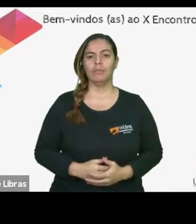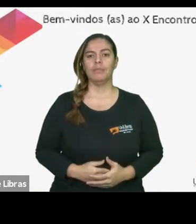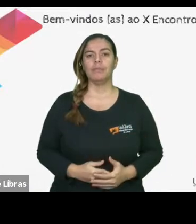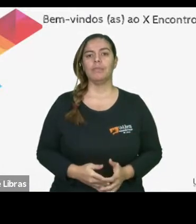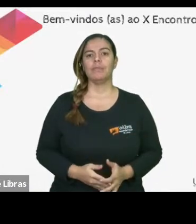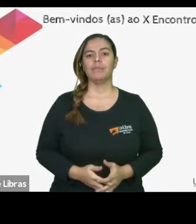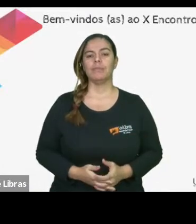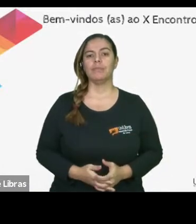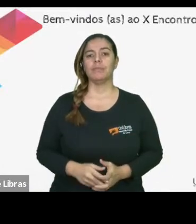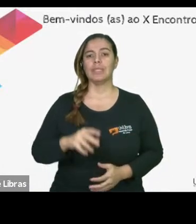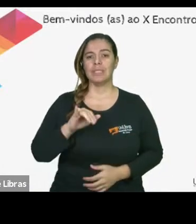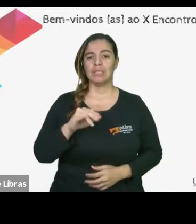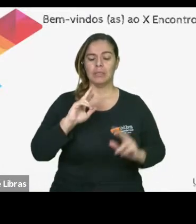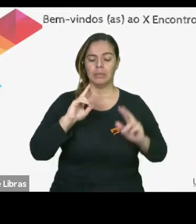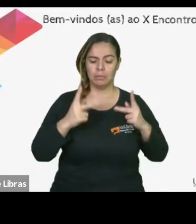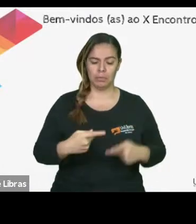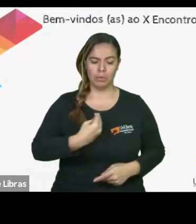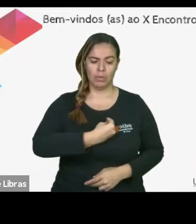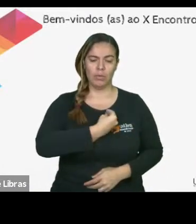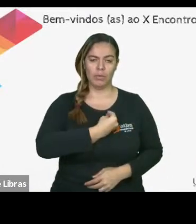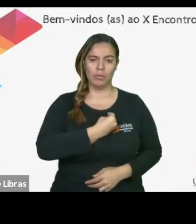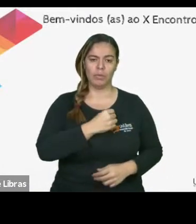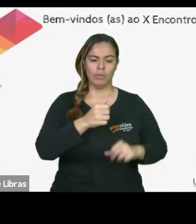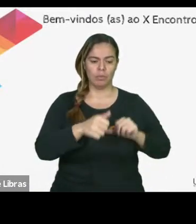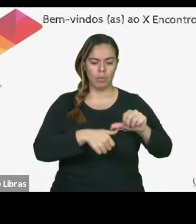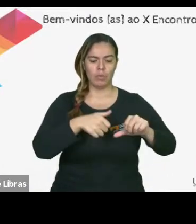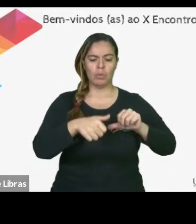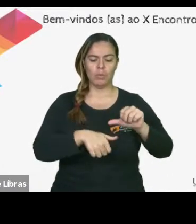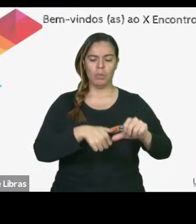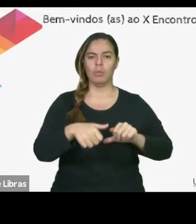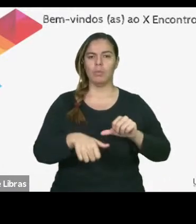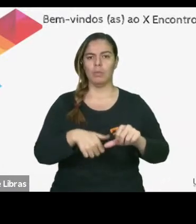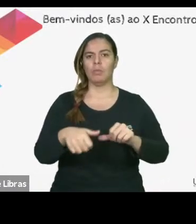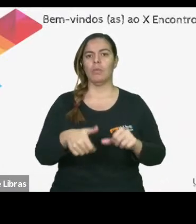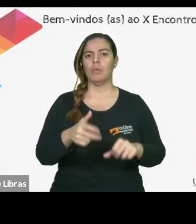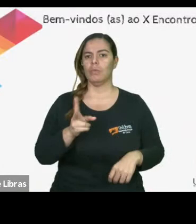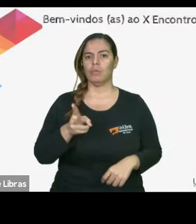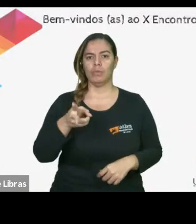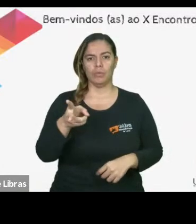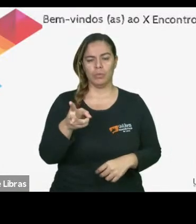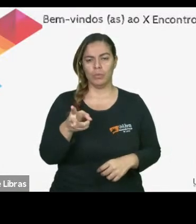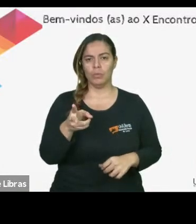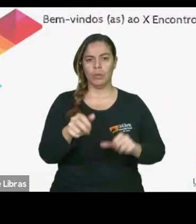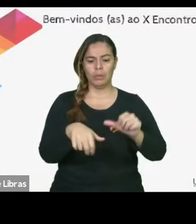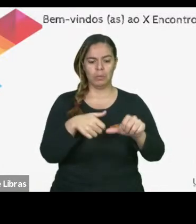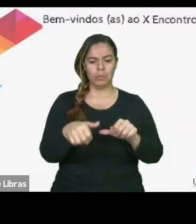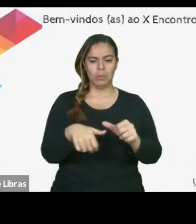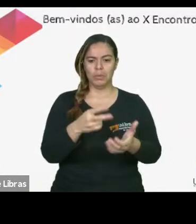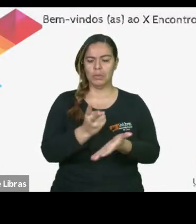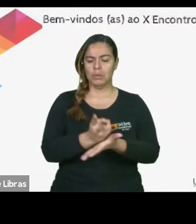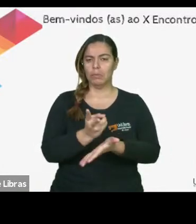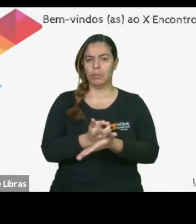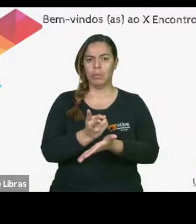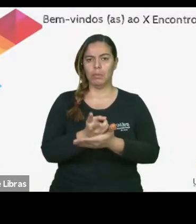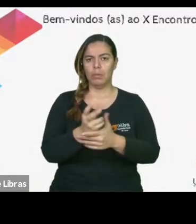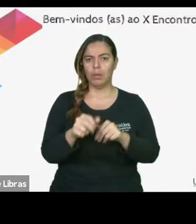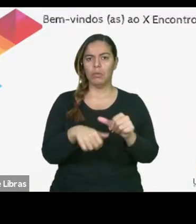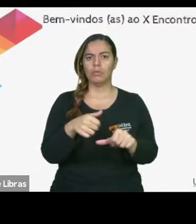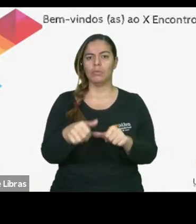os seres vivos estão em contínua mudança, né? Quer dizer, a mudança é constitutiva dos seres